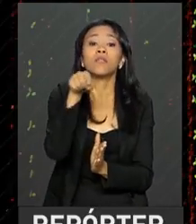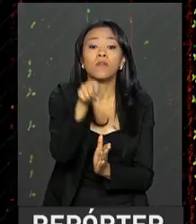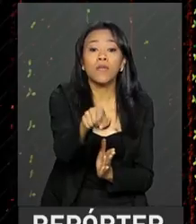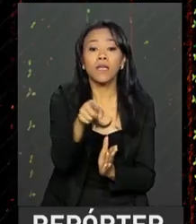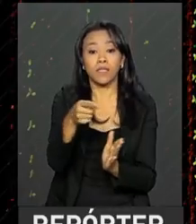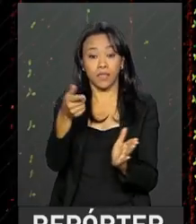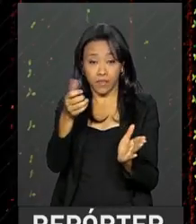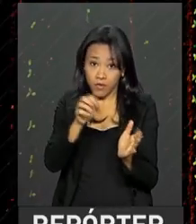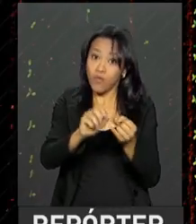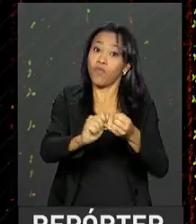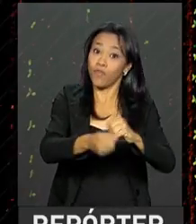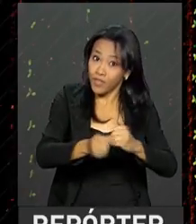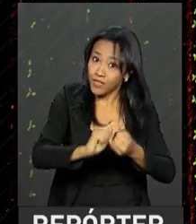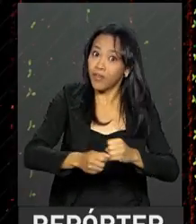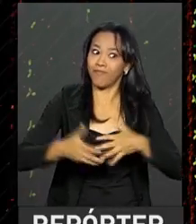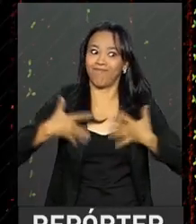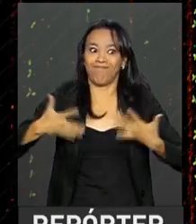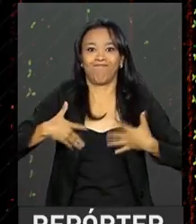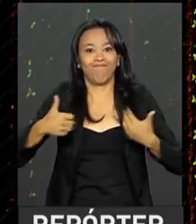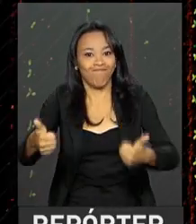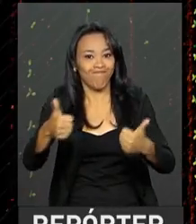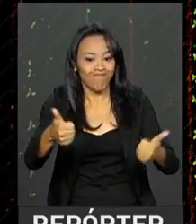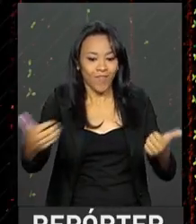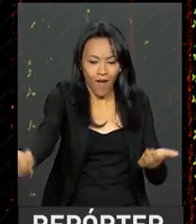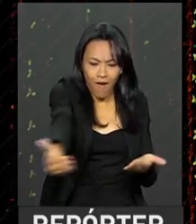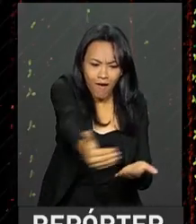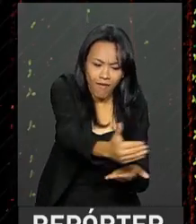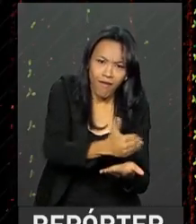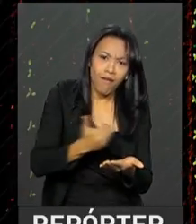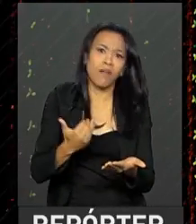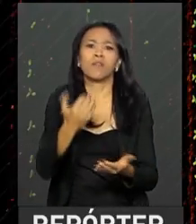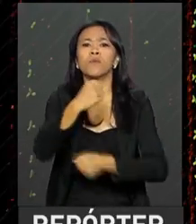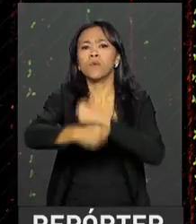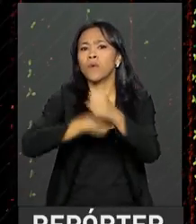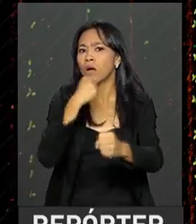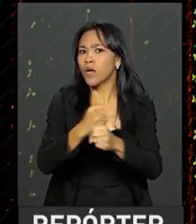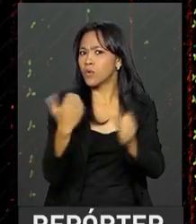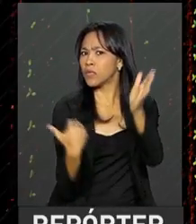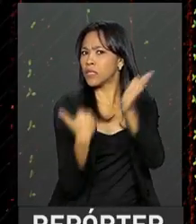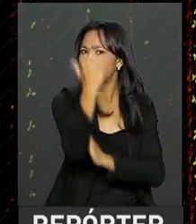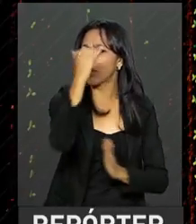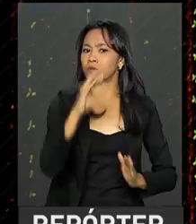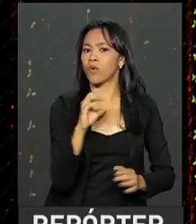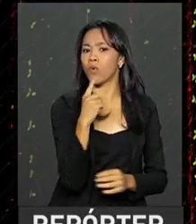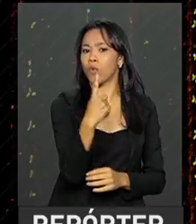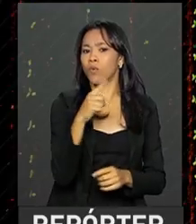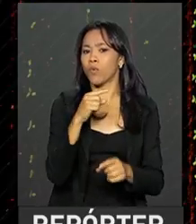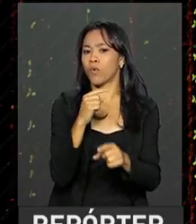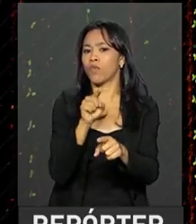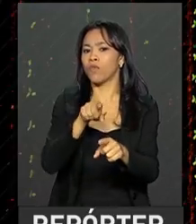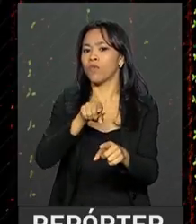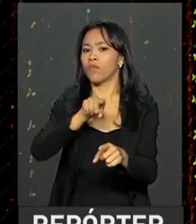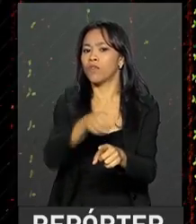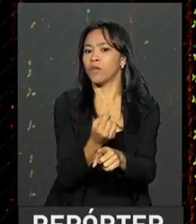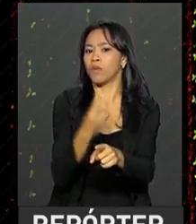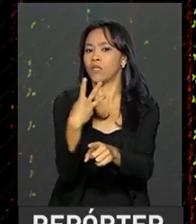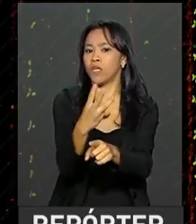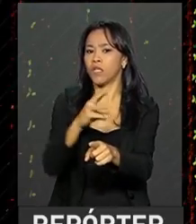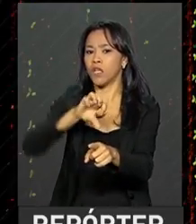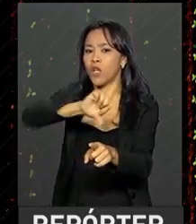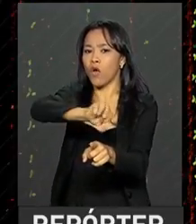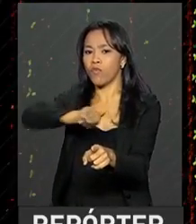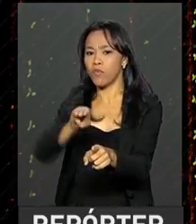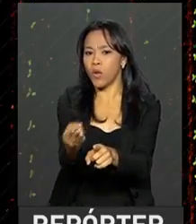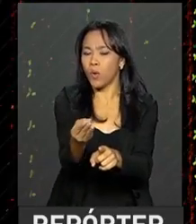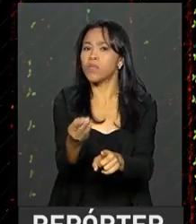de feijão também anima produtores na primeira colheita do ano a produção ultrapassou 1,39 milhão de toneladas